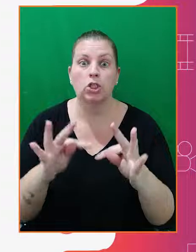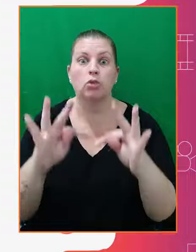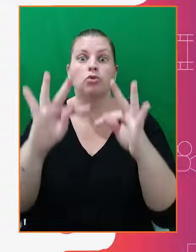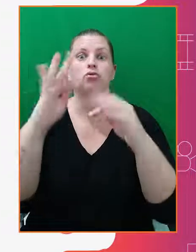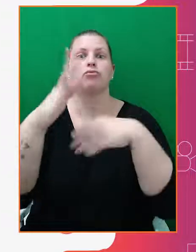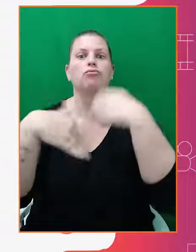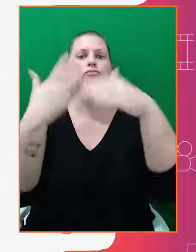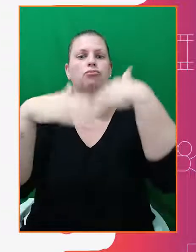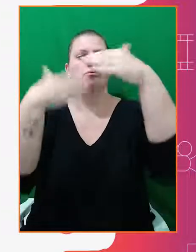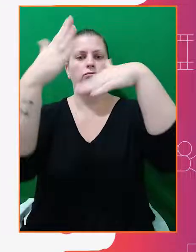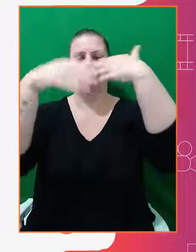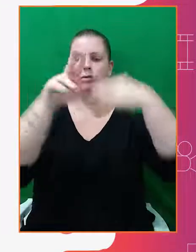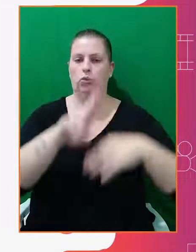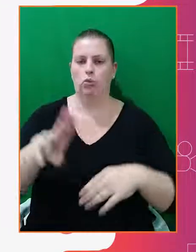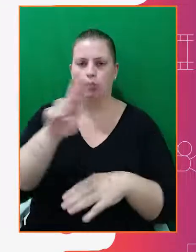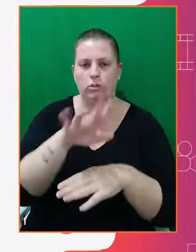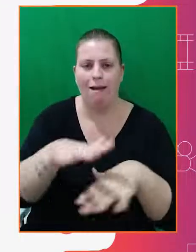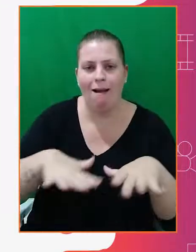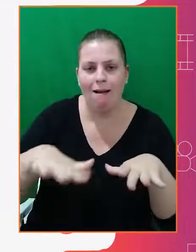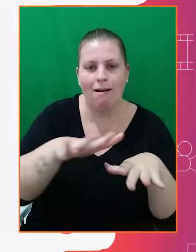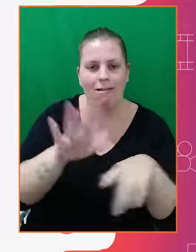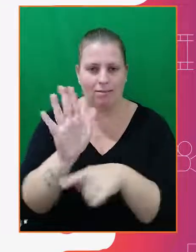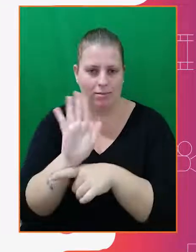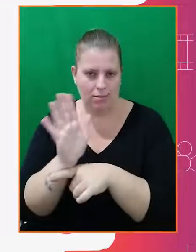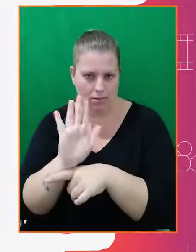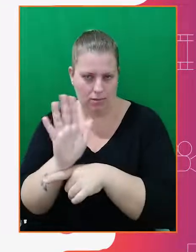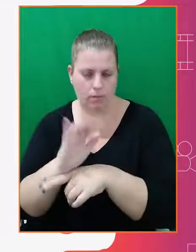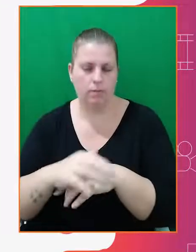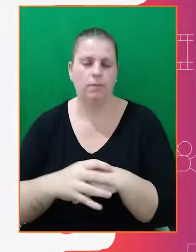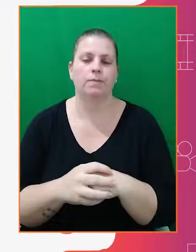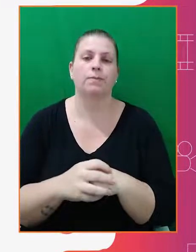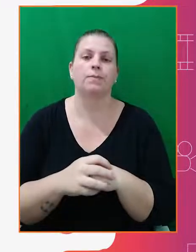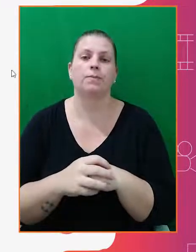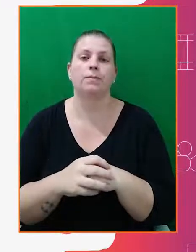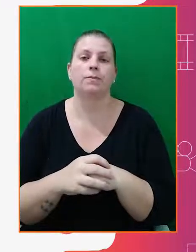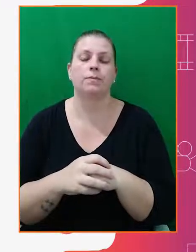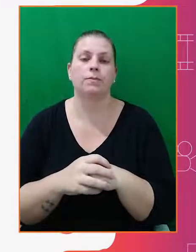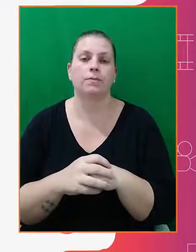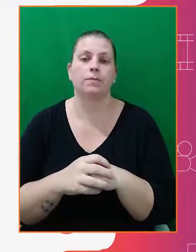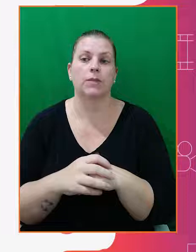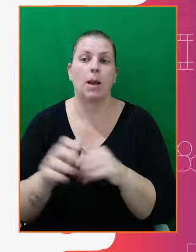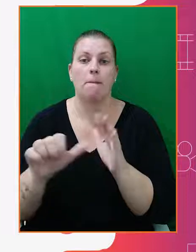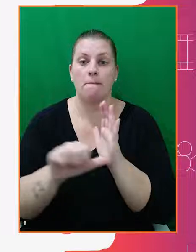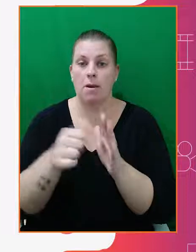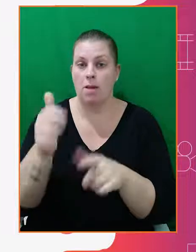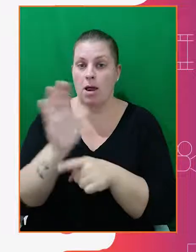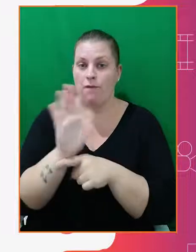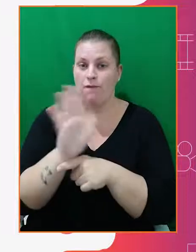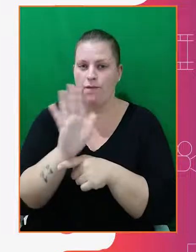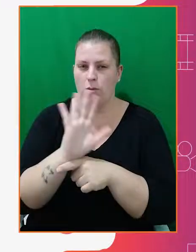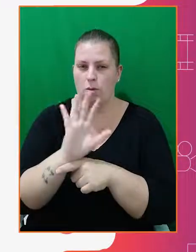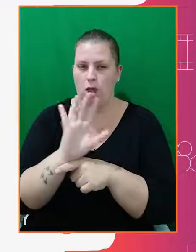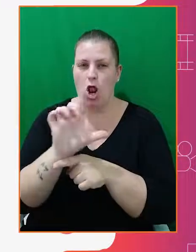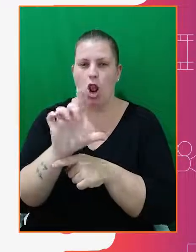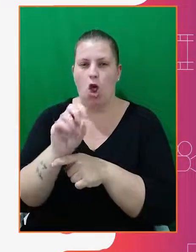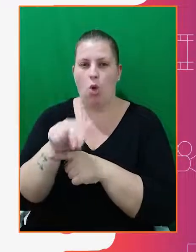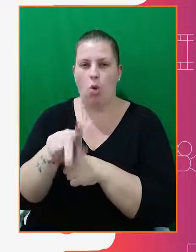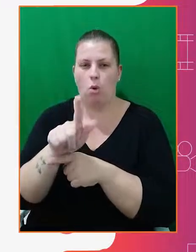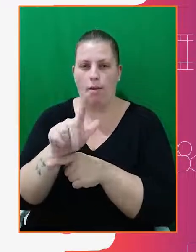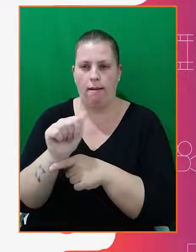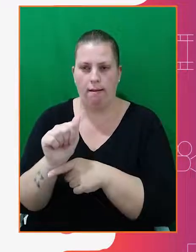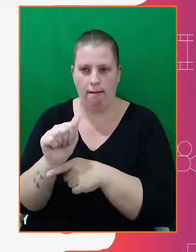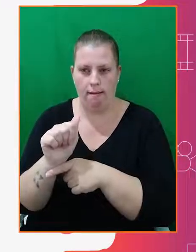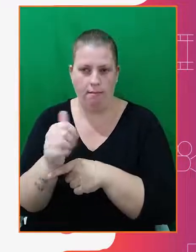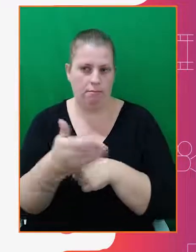e profissional para ser usado na indústria cinematográfica hoje. Temos o primeiro longa-metragem brasileiro